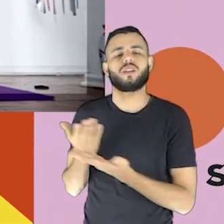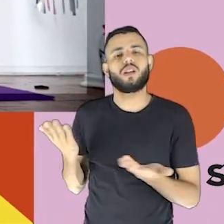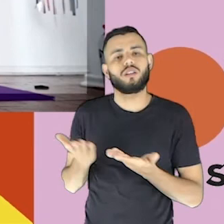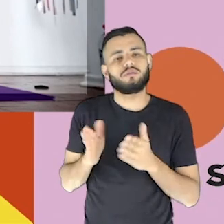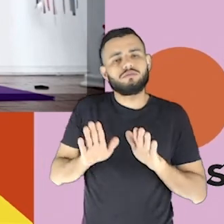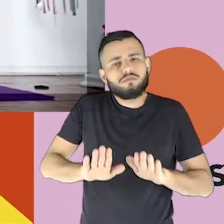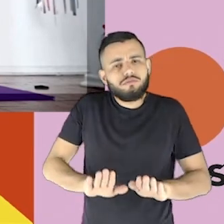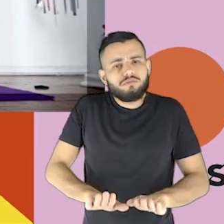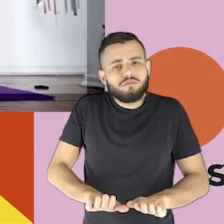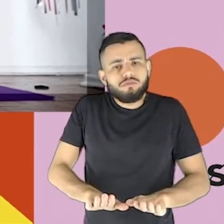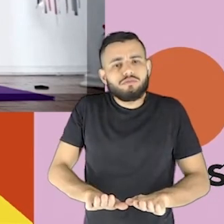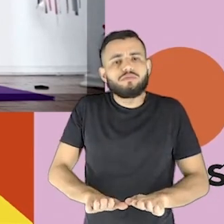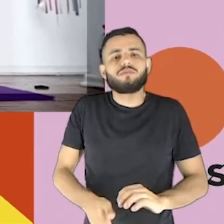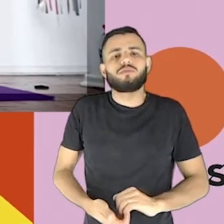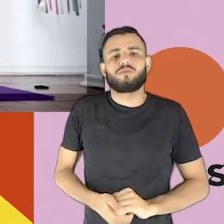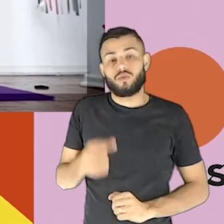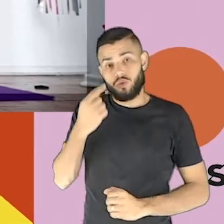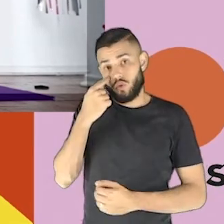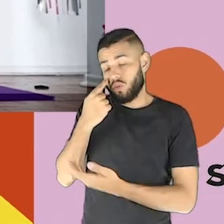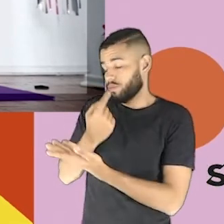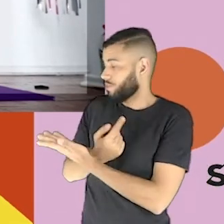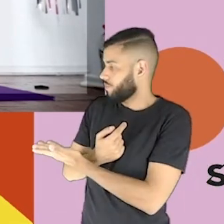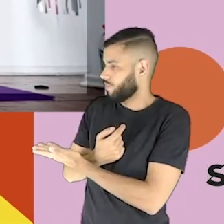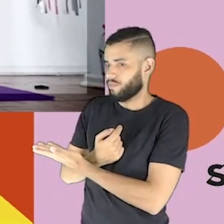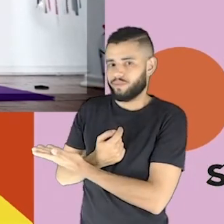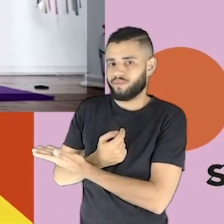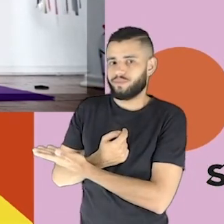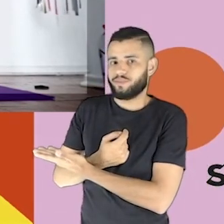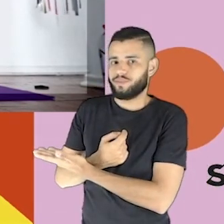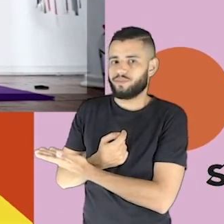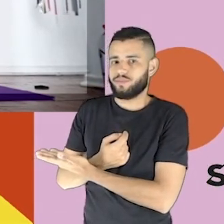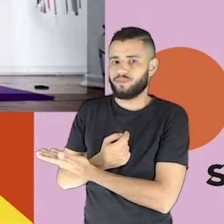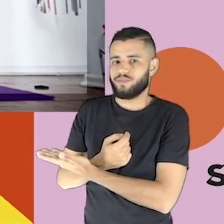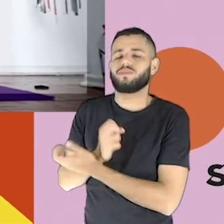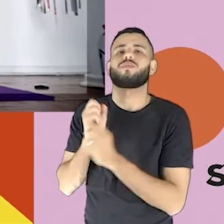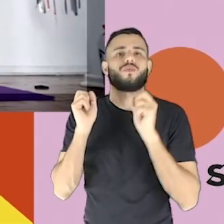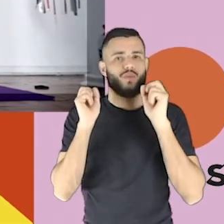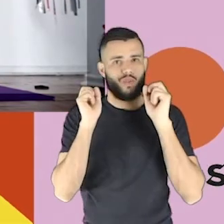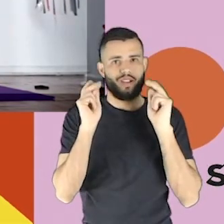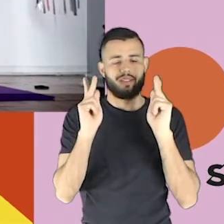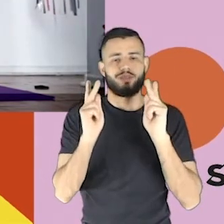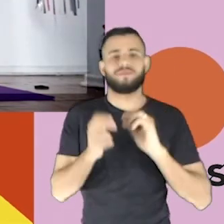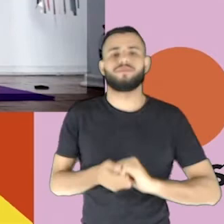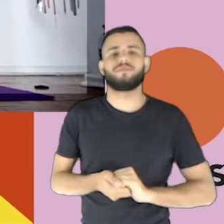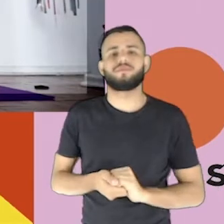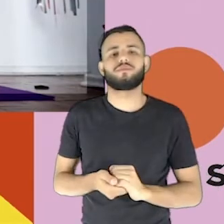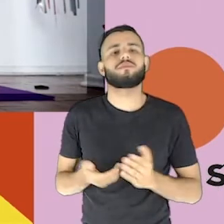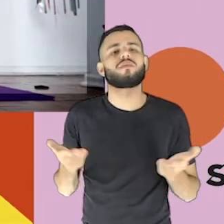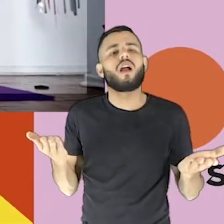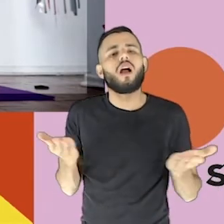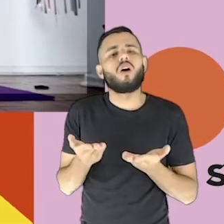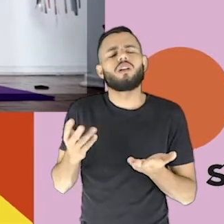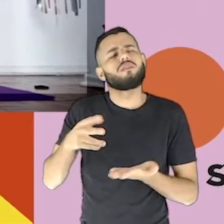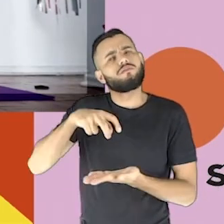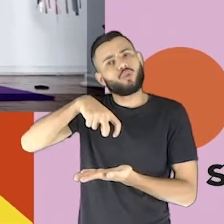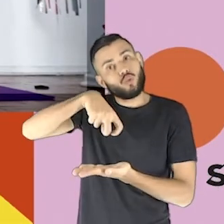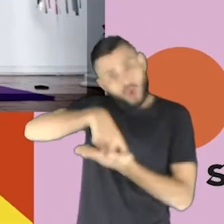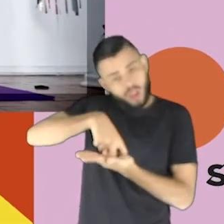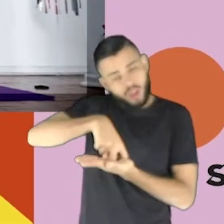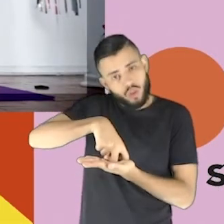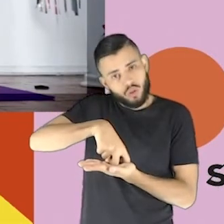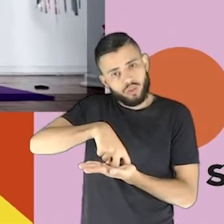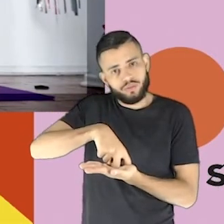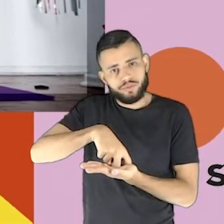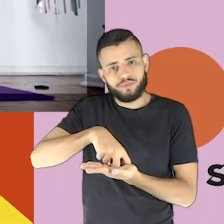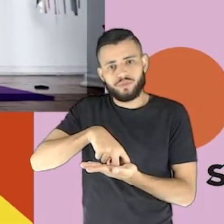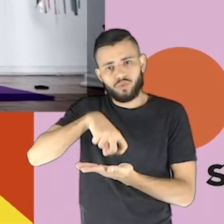chão. Volta o pé direito lá para trás. Muito bem. Fica aqui de joelhos, deixa